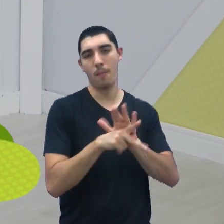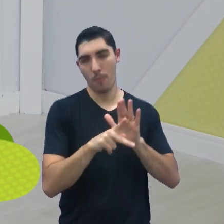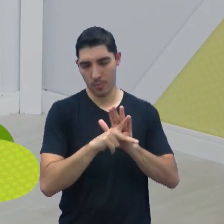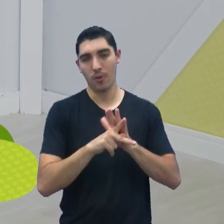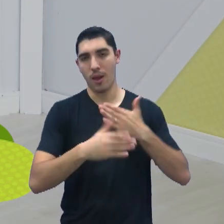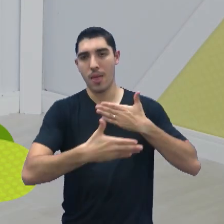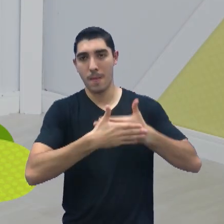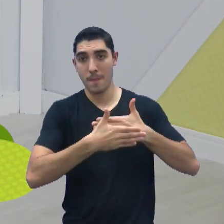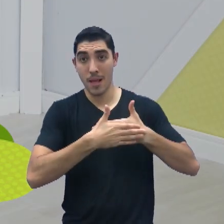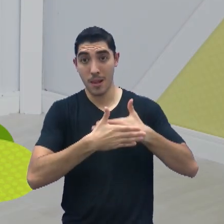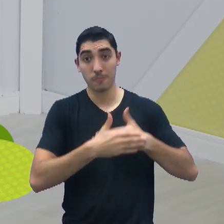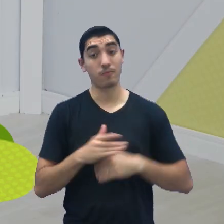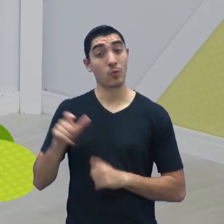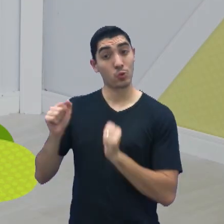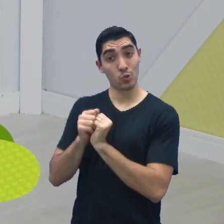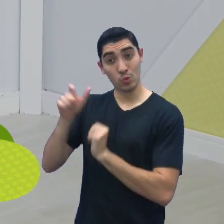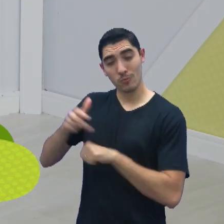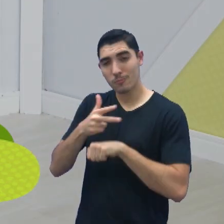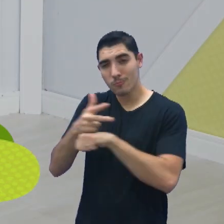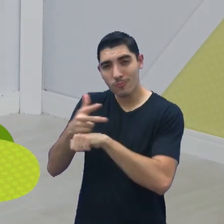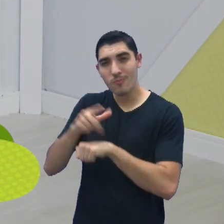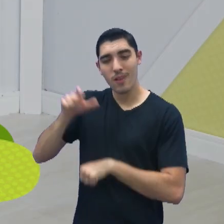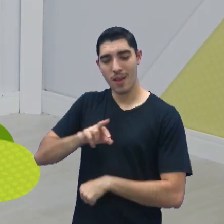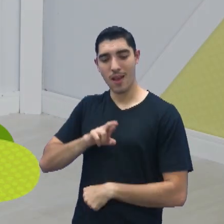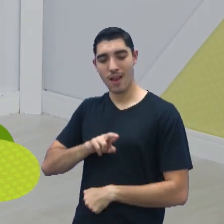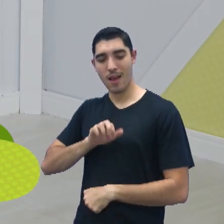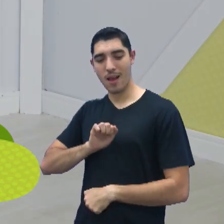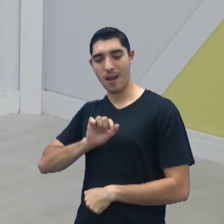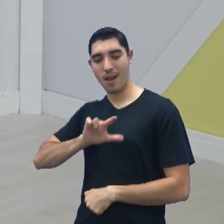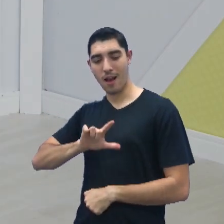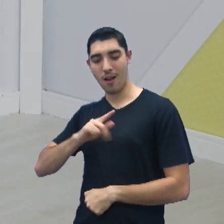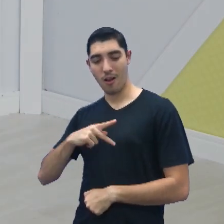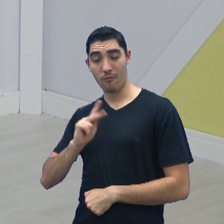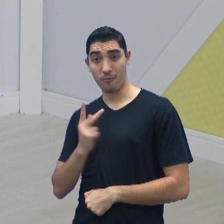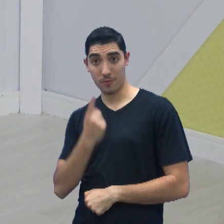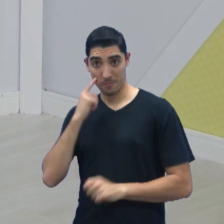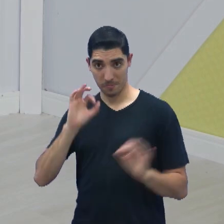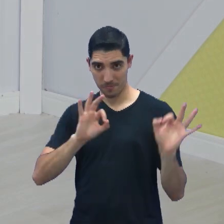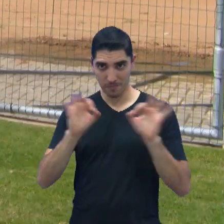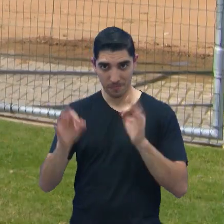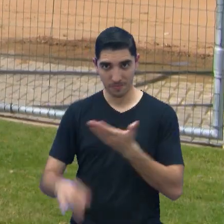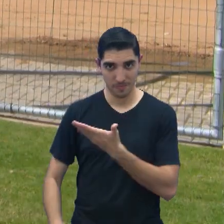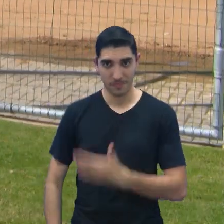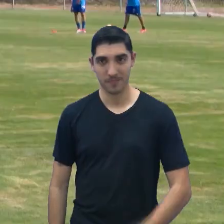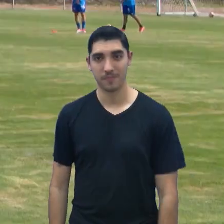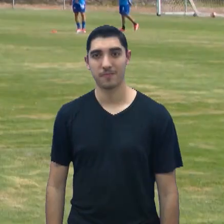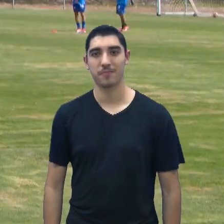são do Topzera e Fofinho. Ralf Siqueira, solta, Rodrigo!